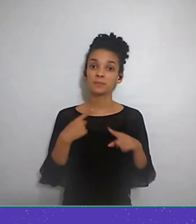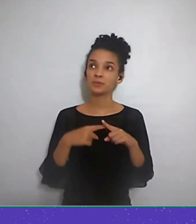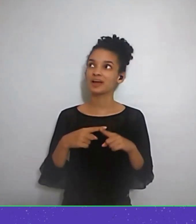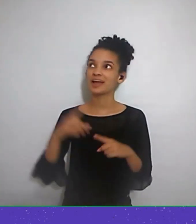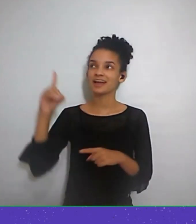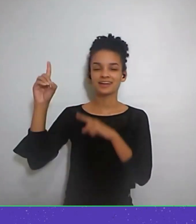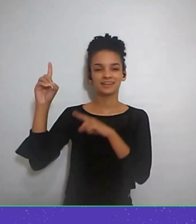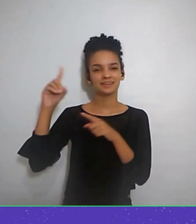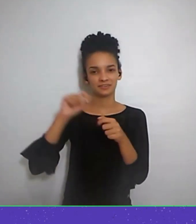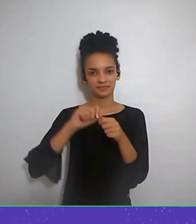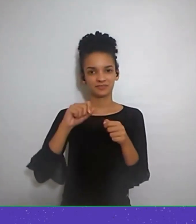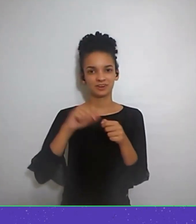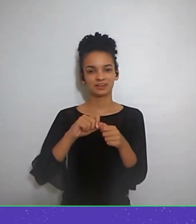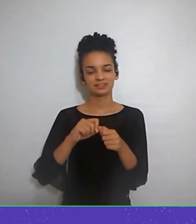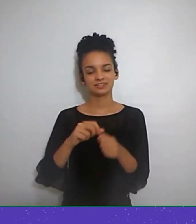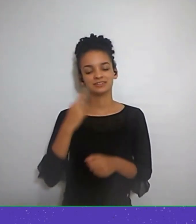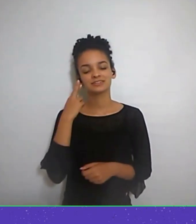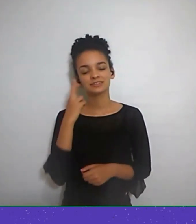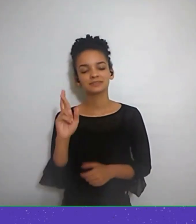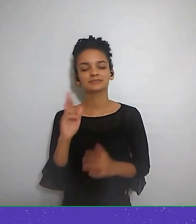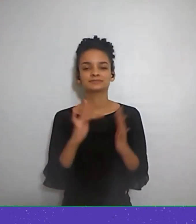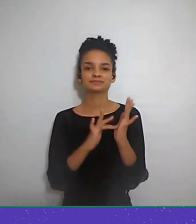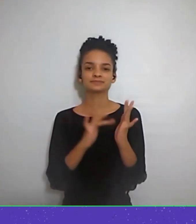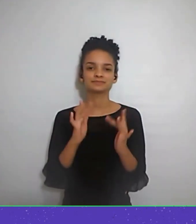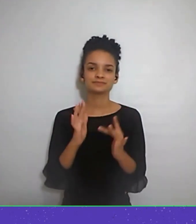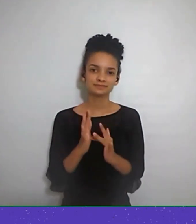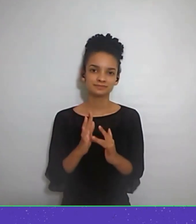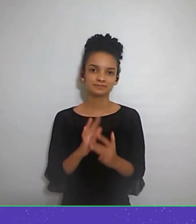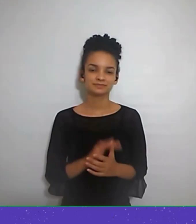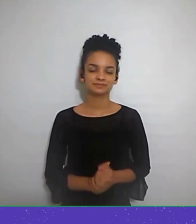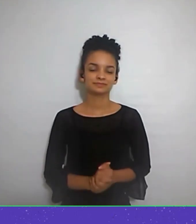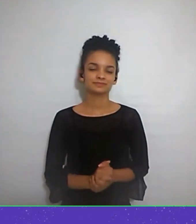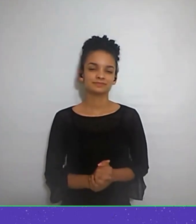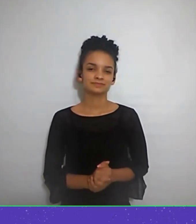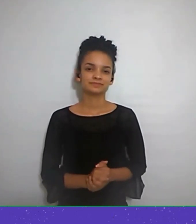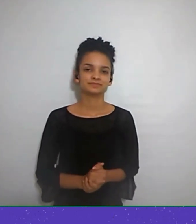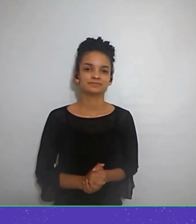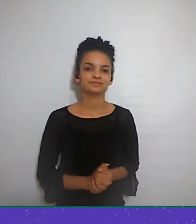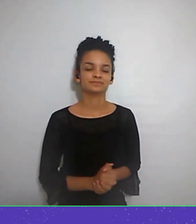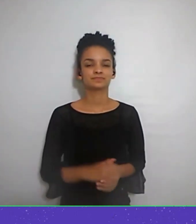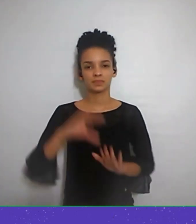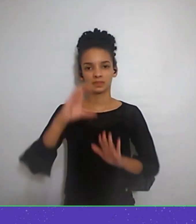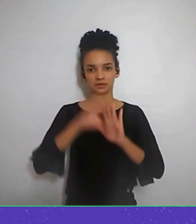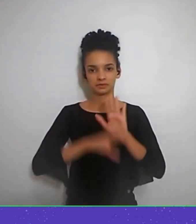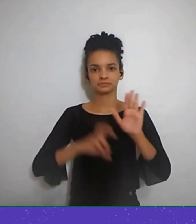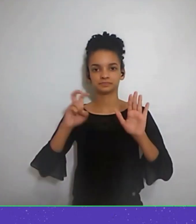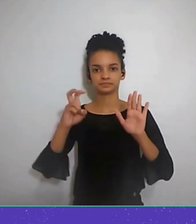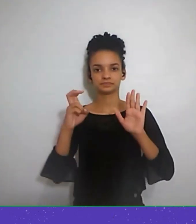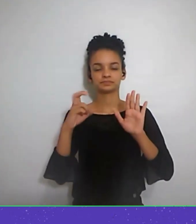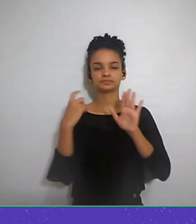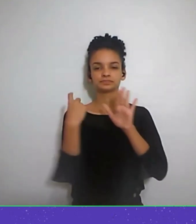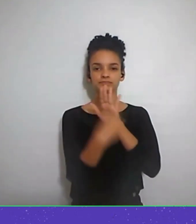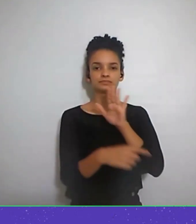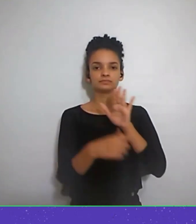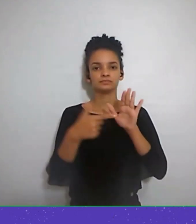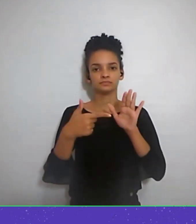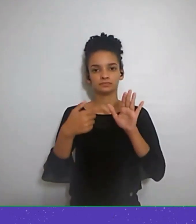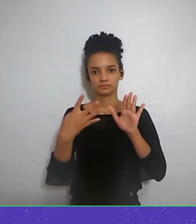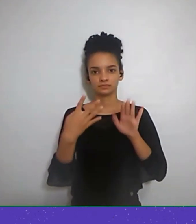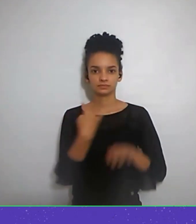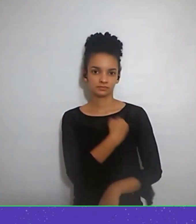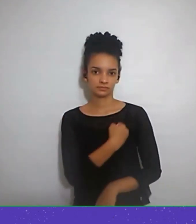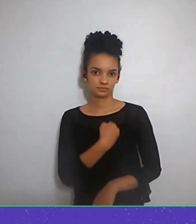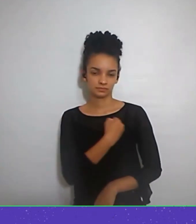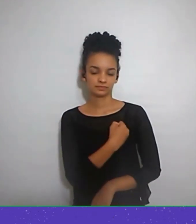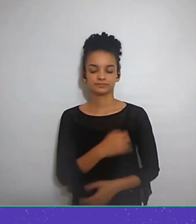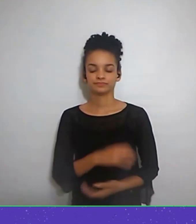Senhor Jesus. Voltando para o capítulo 5 de João, versículo 24. Em verdade vos